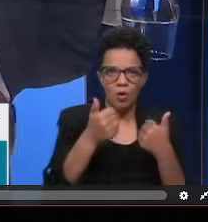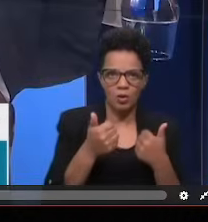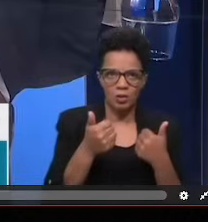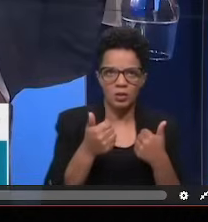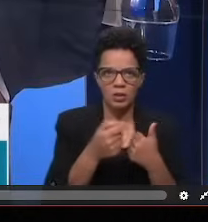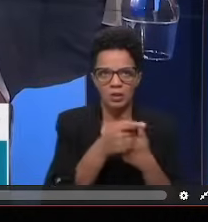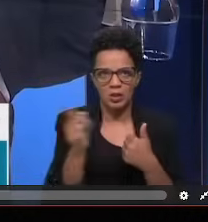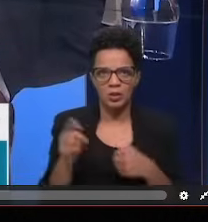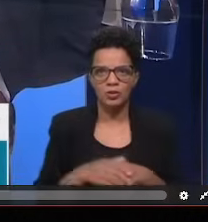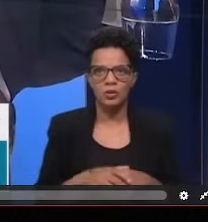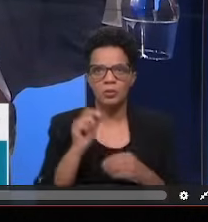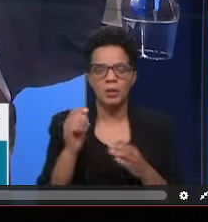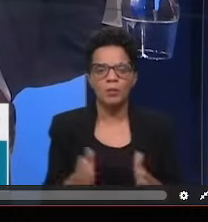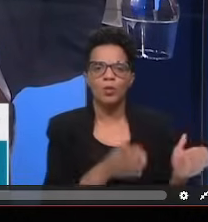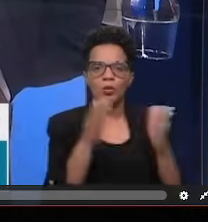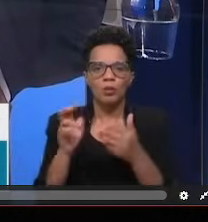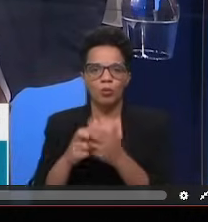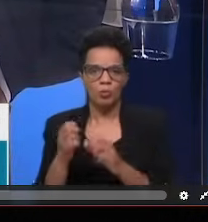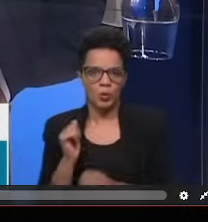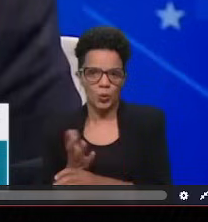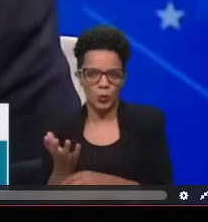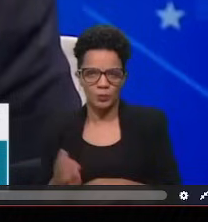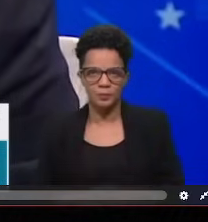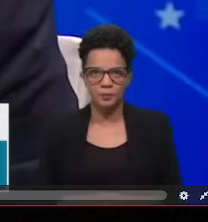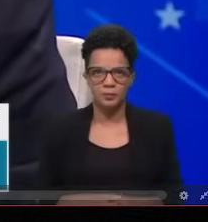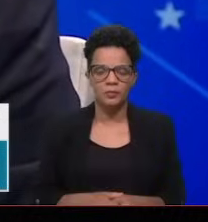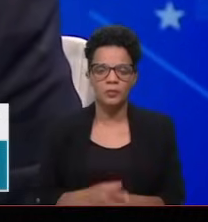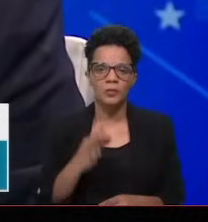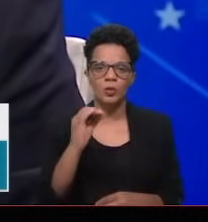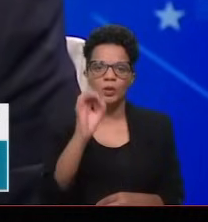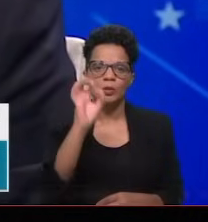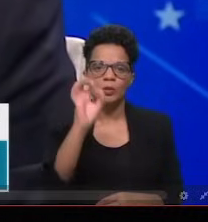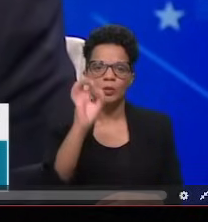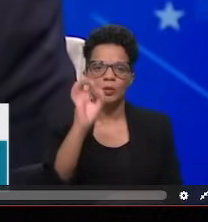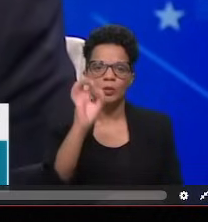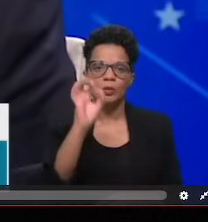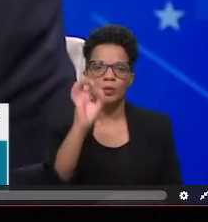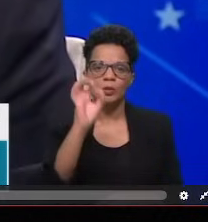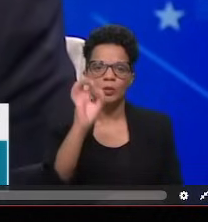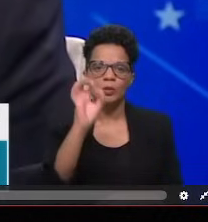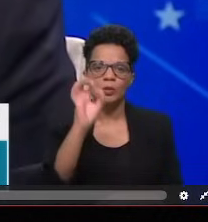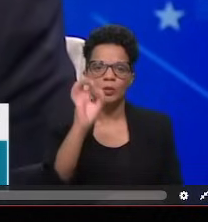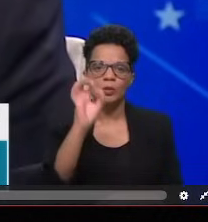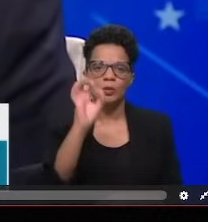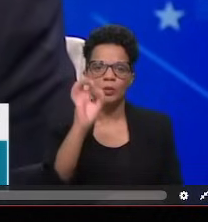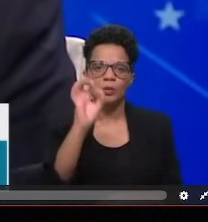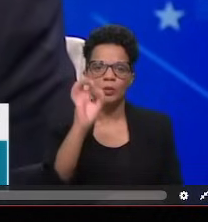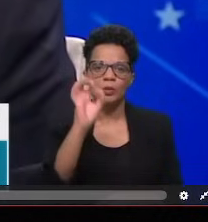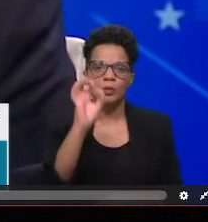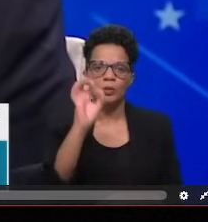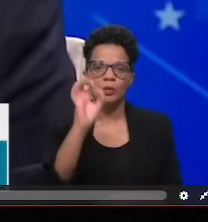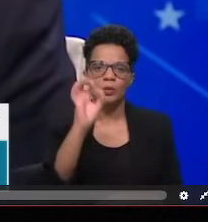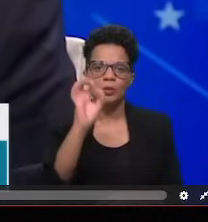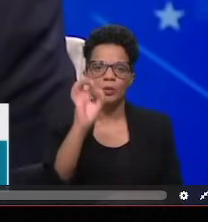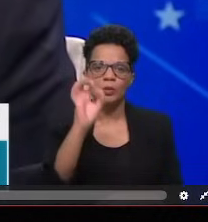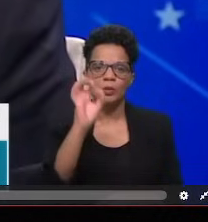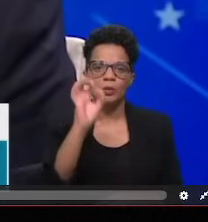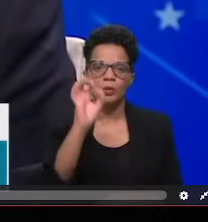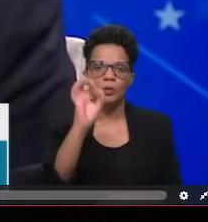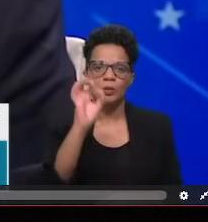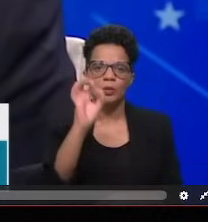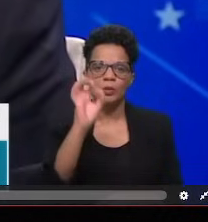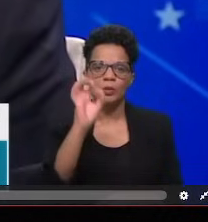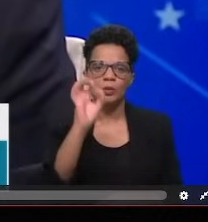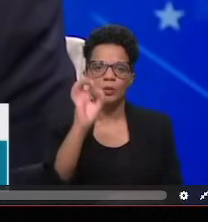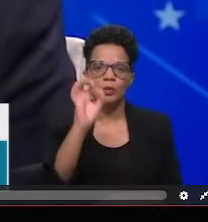neste momento por outro lado temos aqui um outro problema é que 40% da população ó Panzer Tu conheces o gajo do pano para dizer que ele nunca visitou